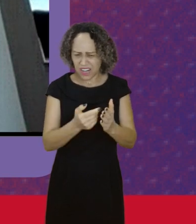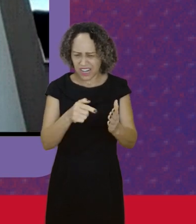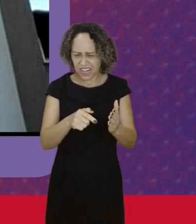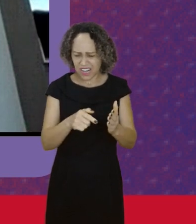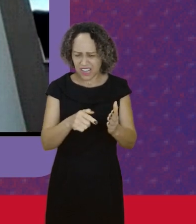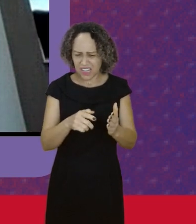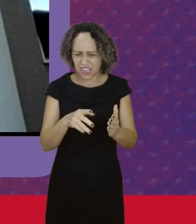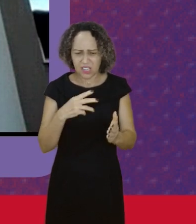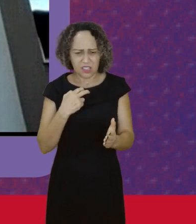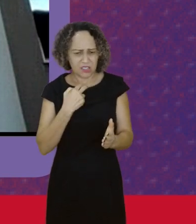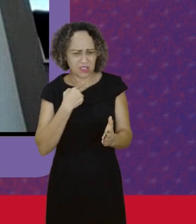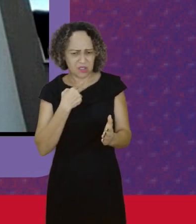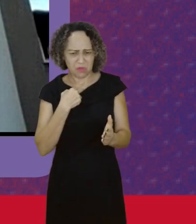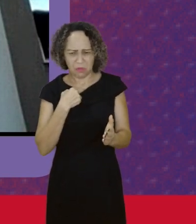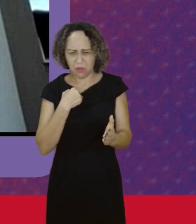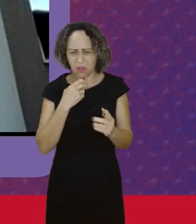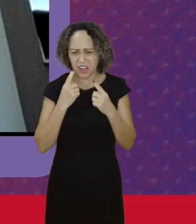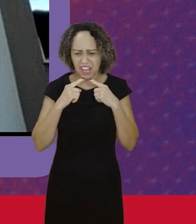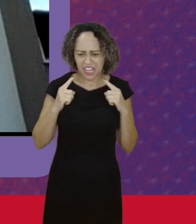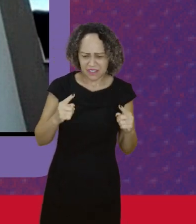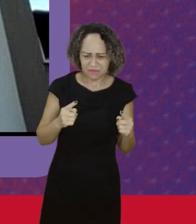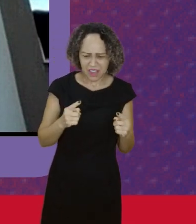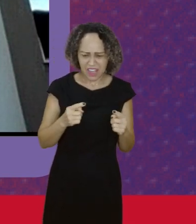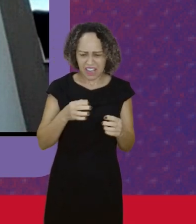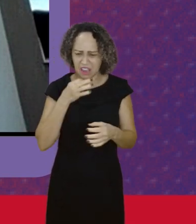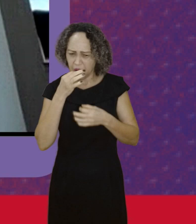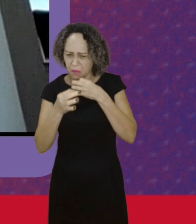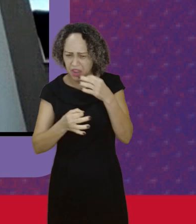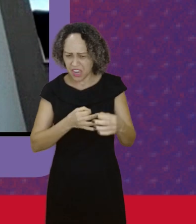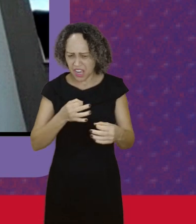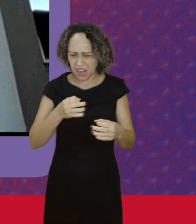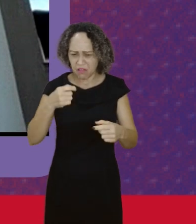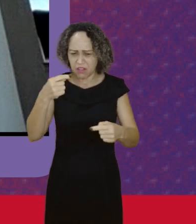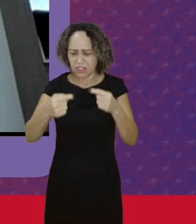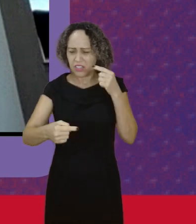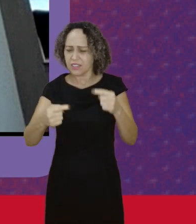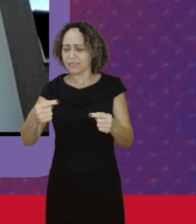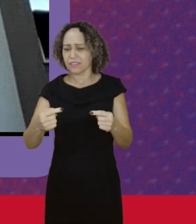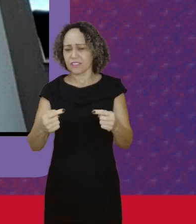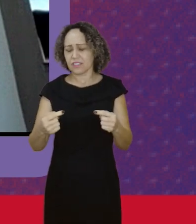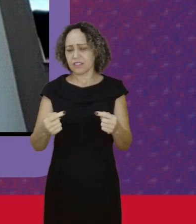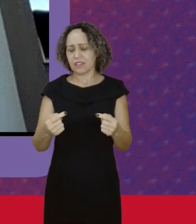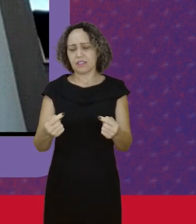essa escola que não pode discutir a realidade,